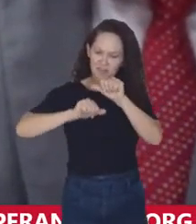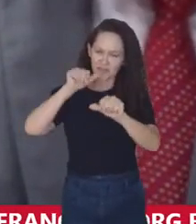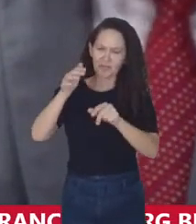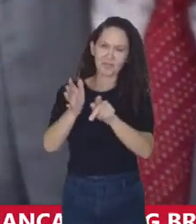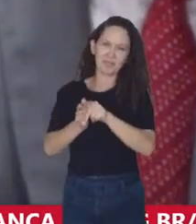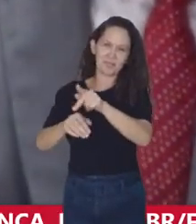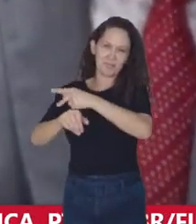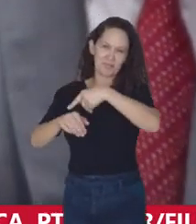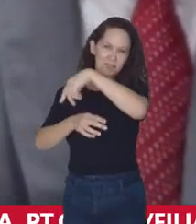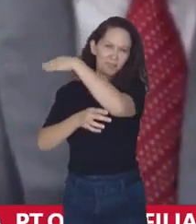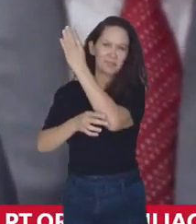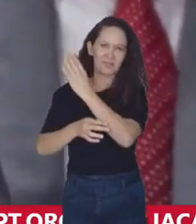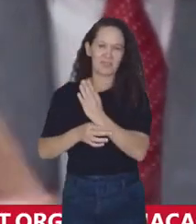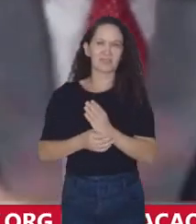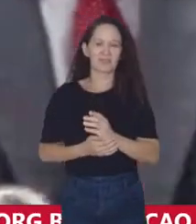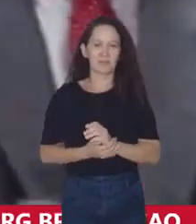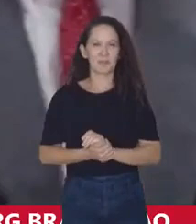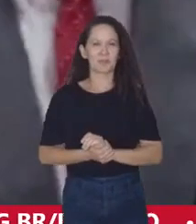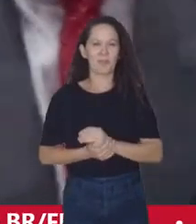nosso país.